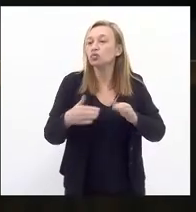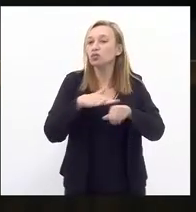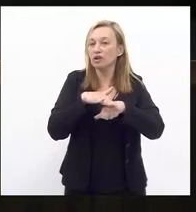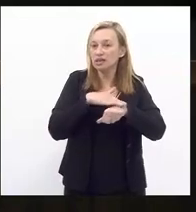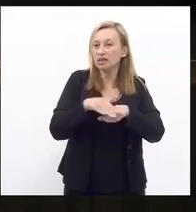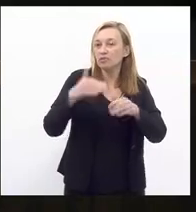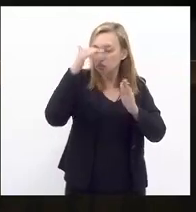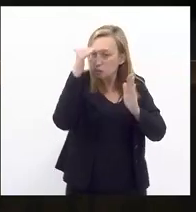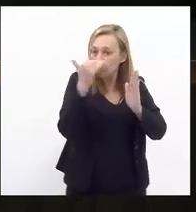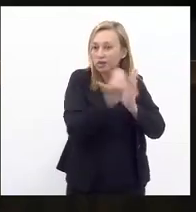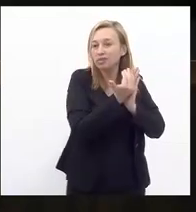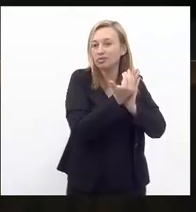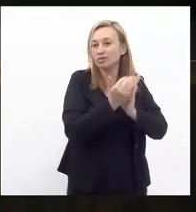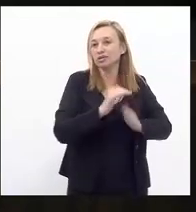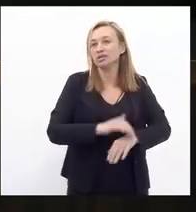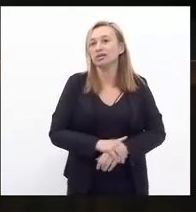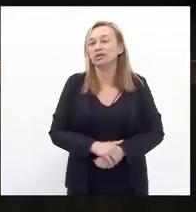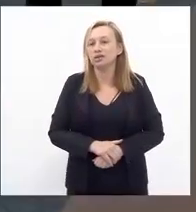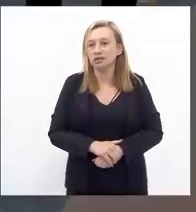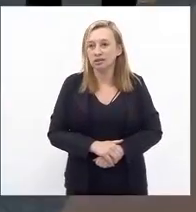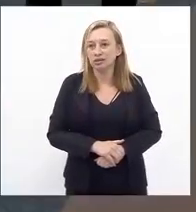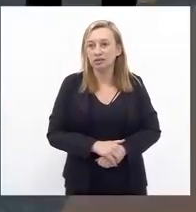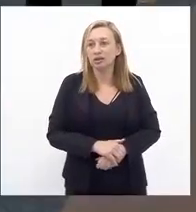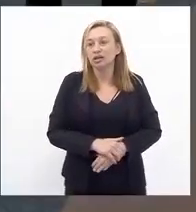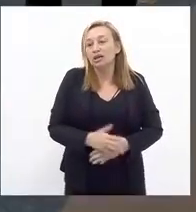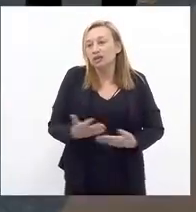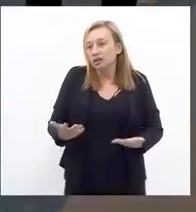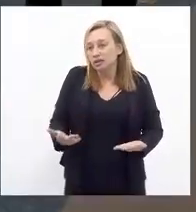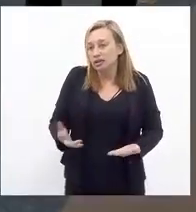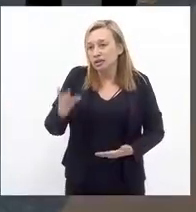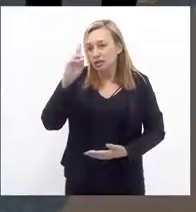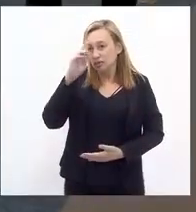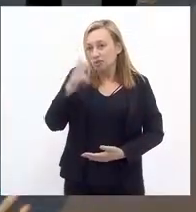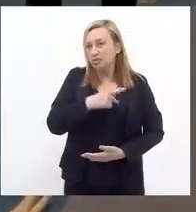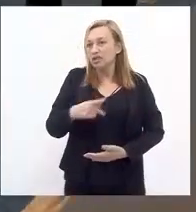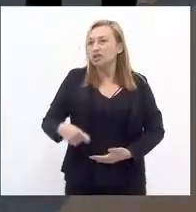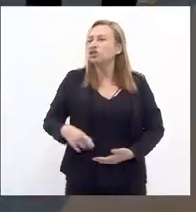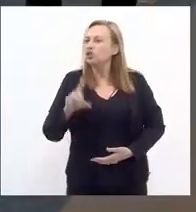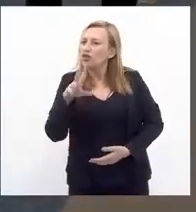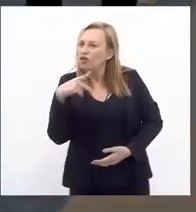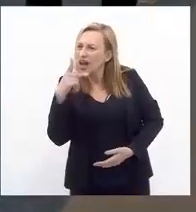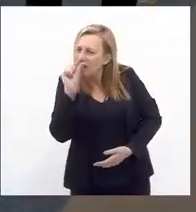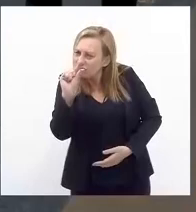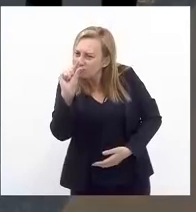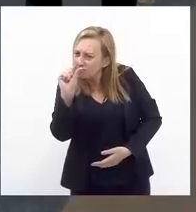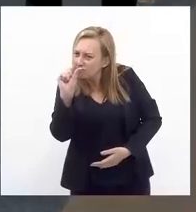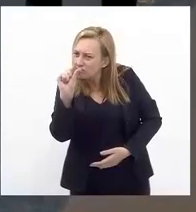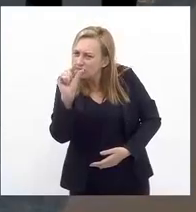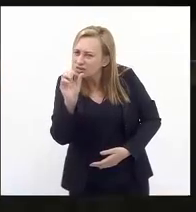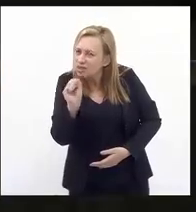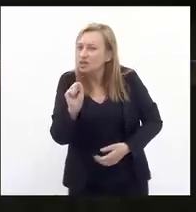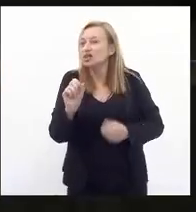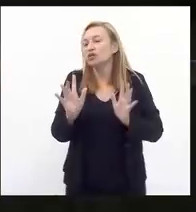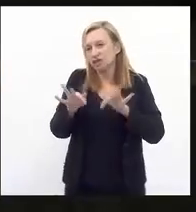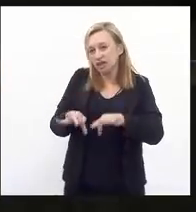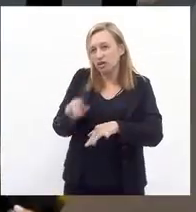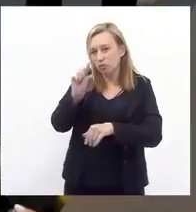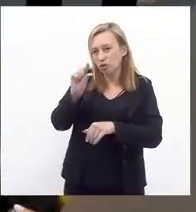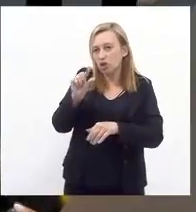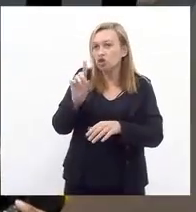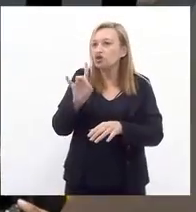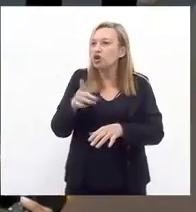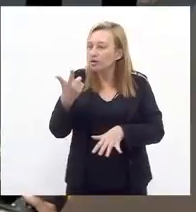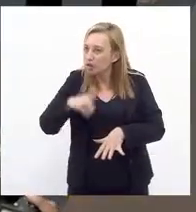cumprimos o presidente só falar um negócio aí por favor deixa eu terminar vou ser essa pessoa